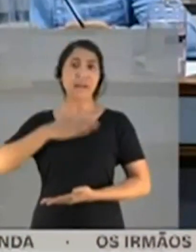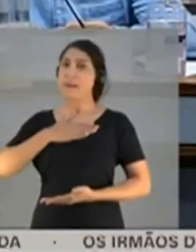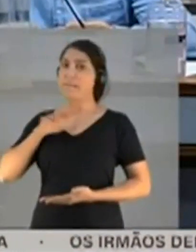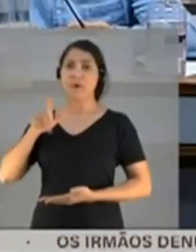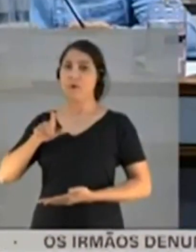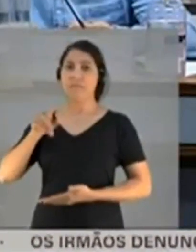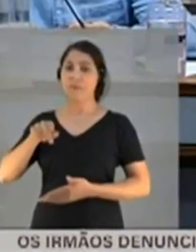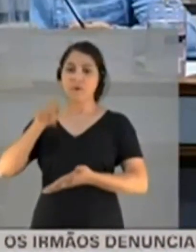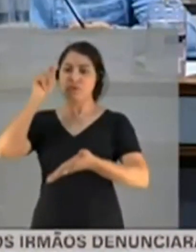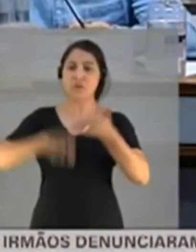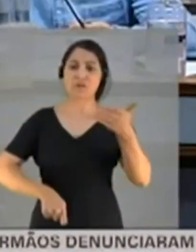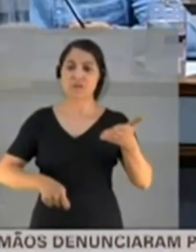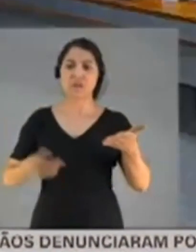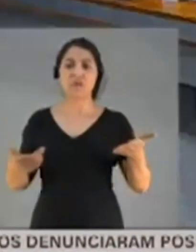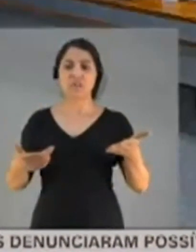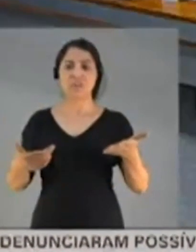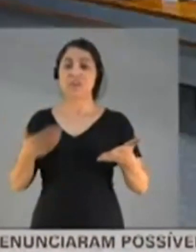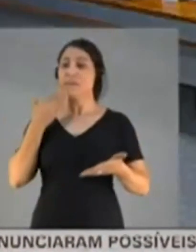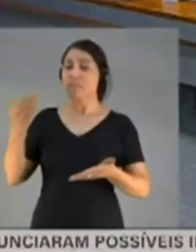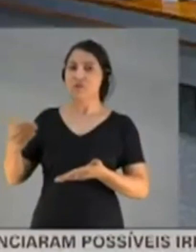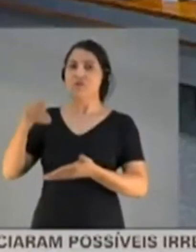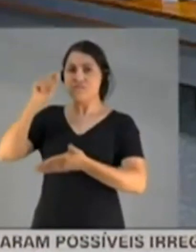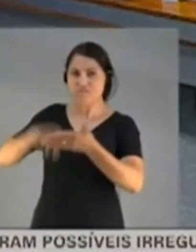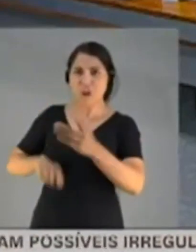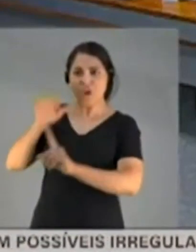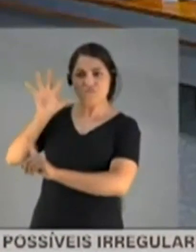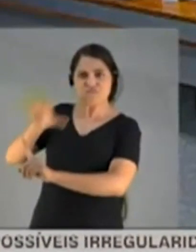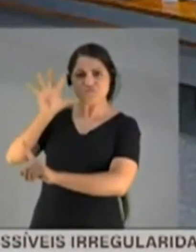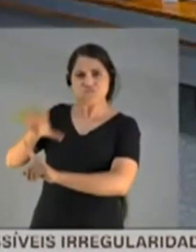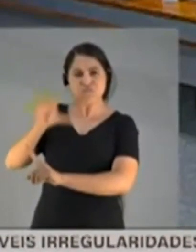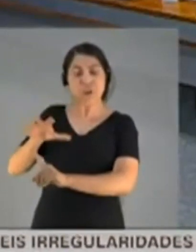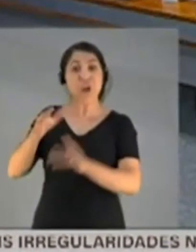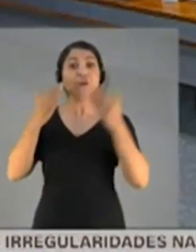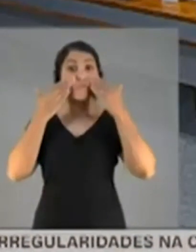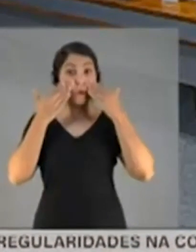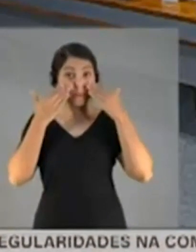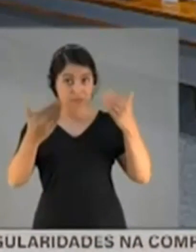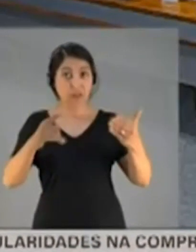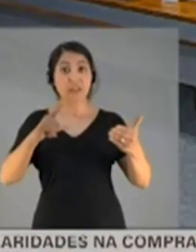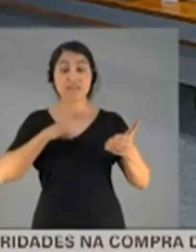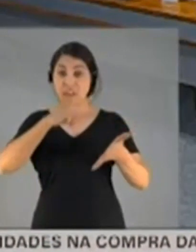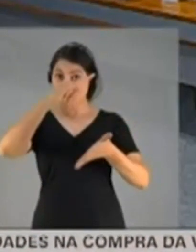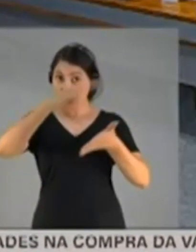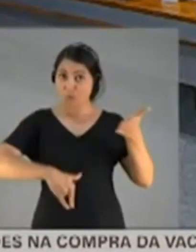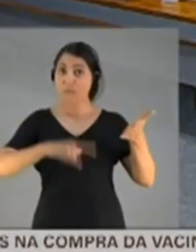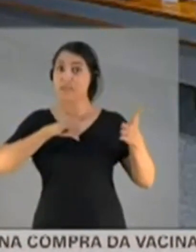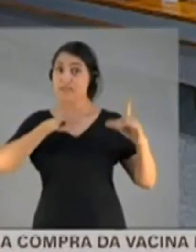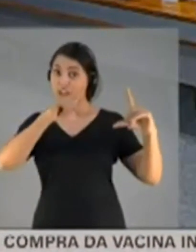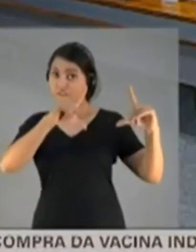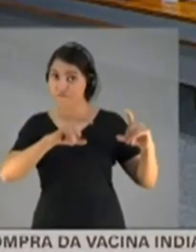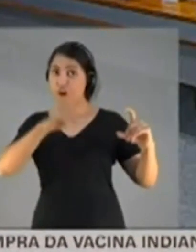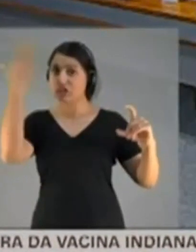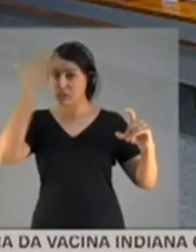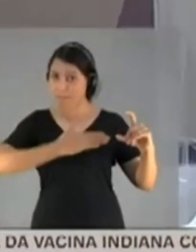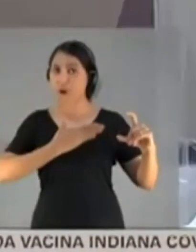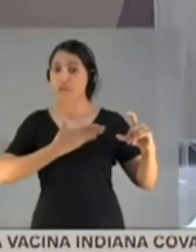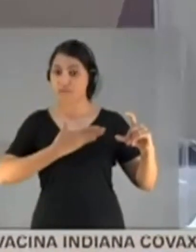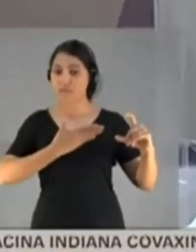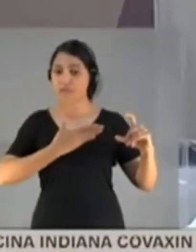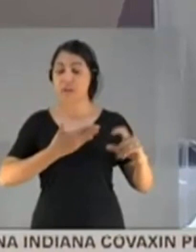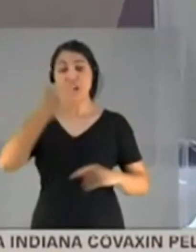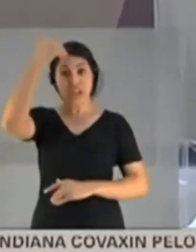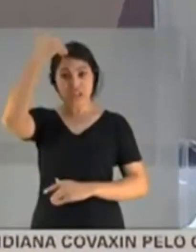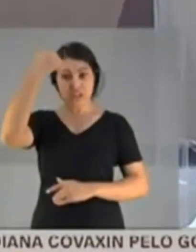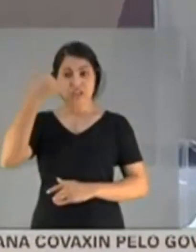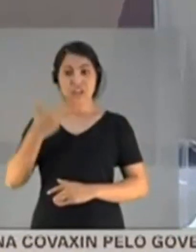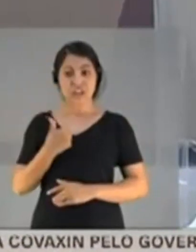irmão não assinou nenhum documento por causa das irregularidades, mesmo sofrendo pressão de superiores da pasta. Eu intervi pela